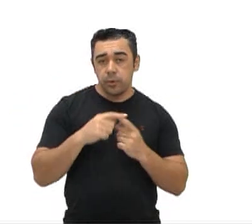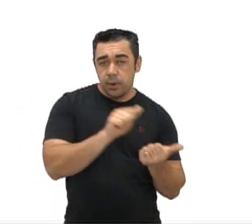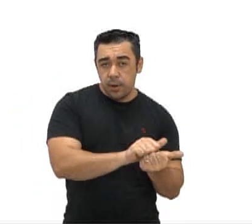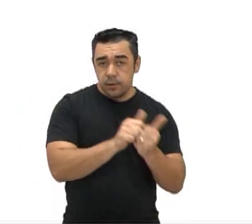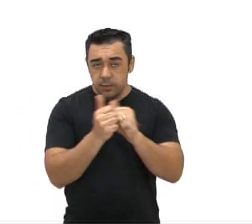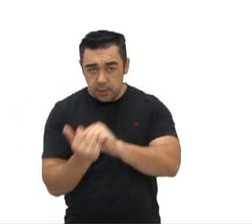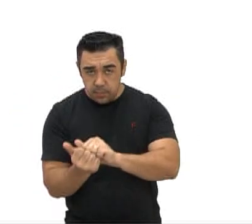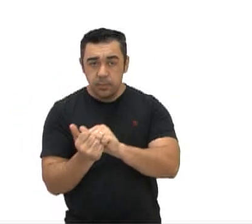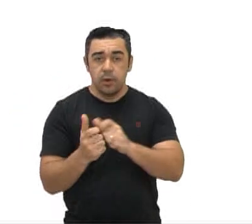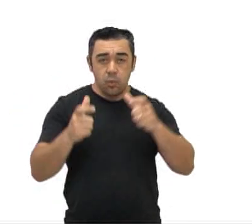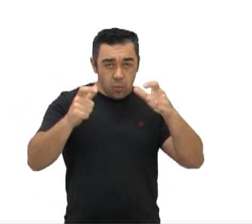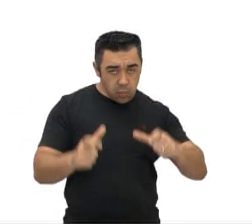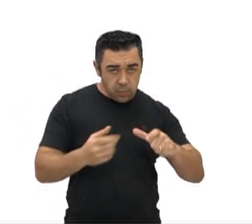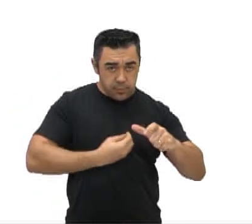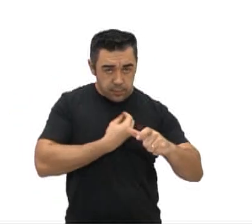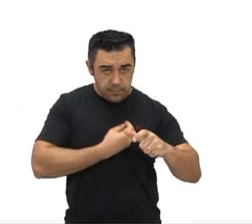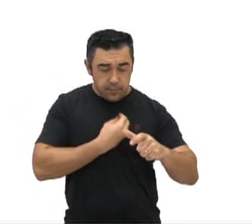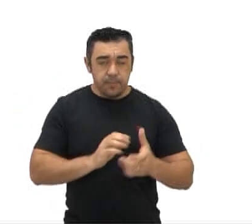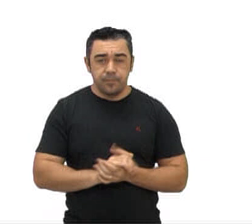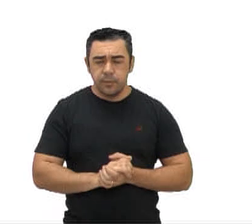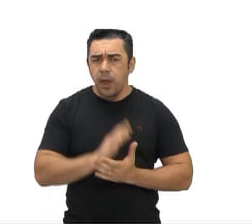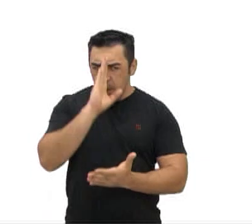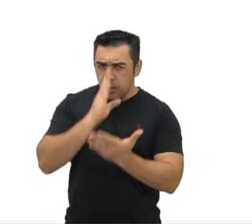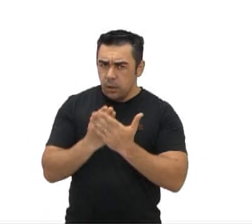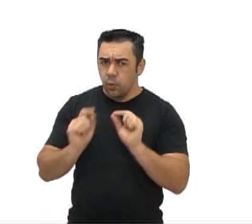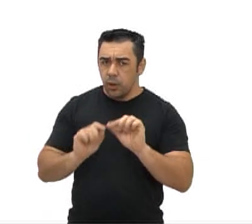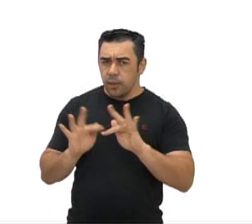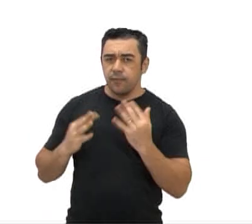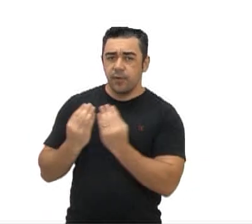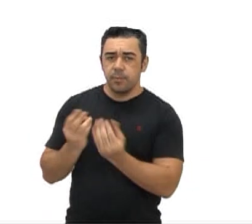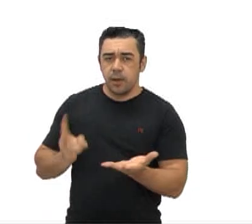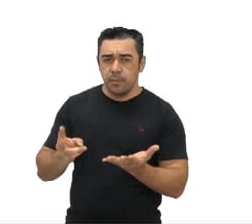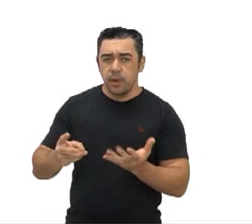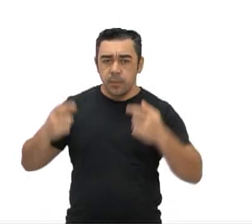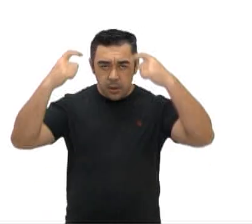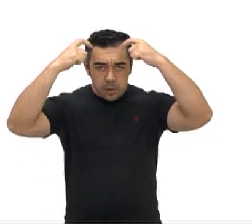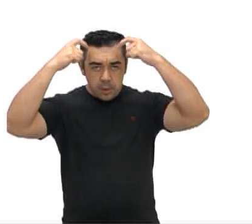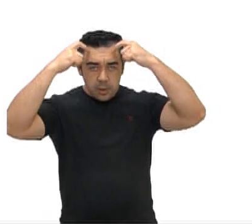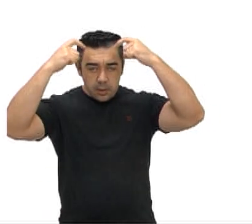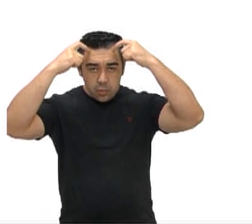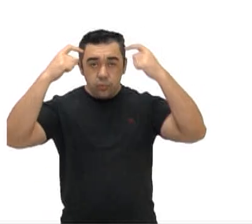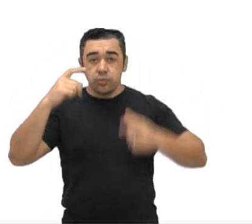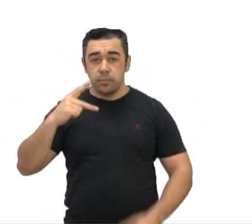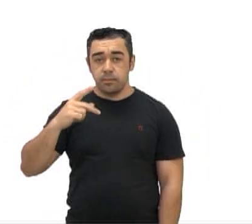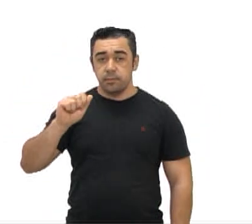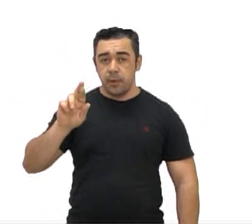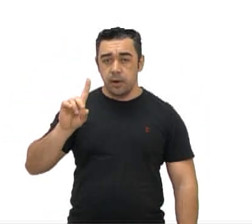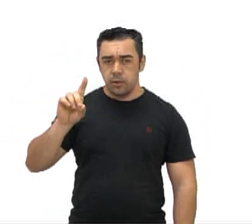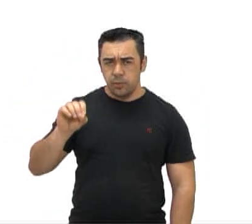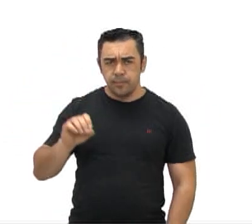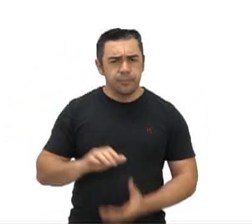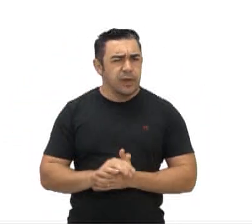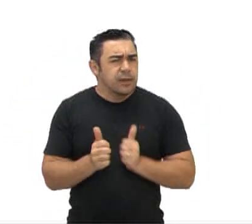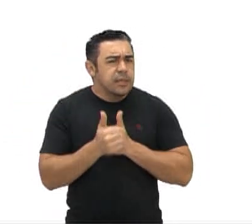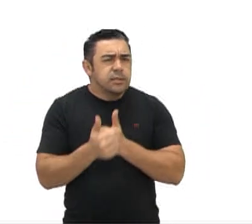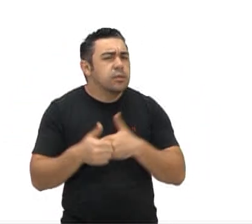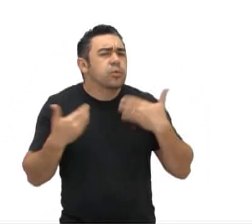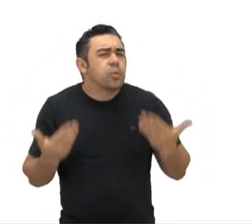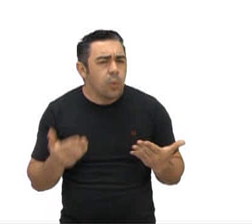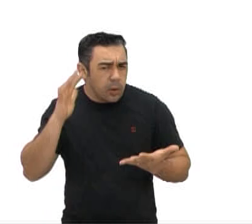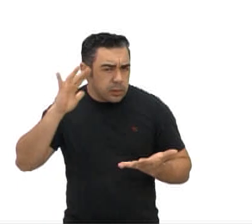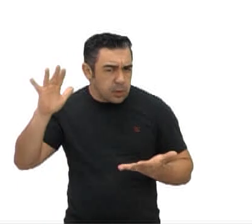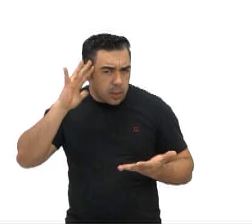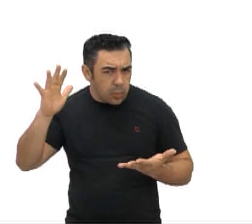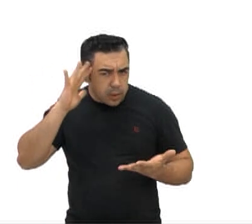habitat coberto de gelo. Acredita-se que essa espécie é derivada do urso pardo. O trecho acima está de acordo com qual das